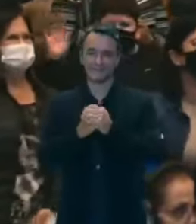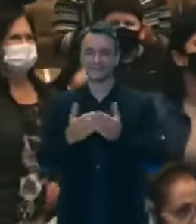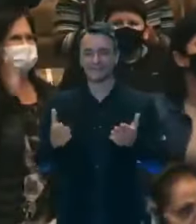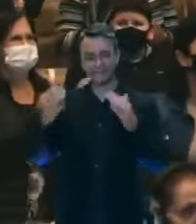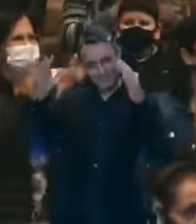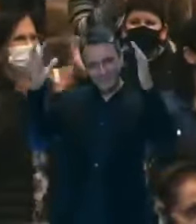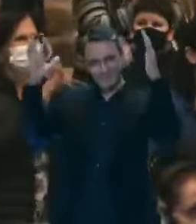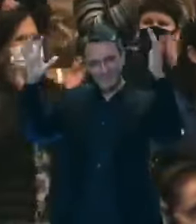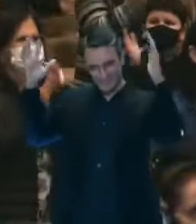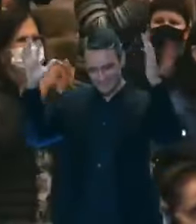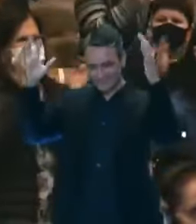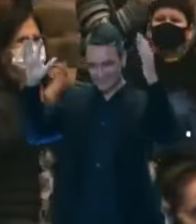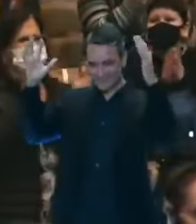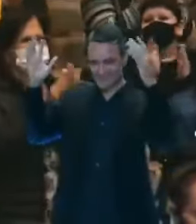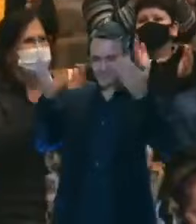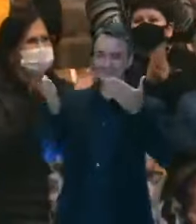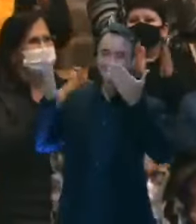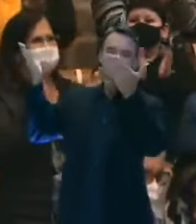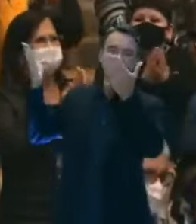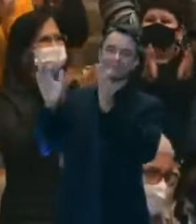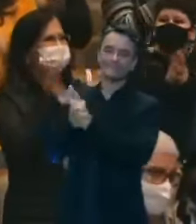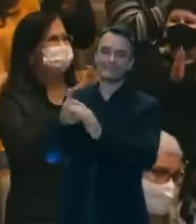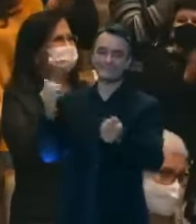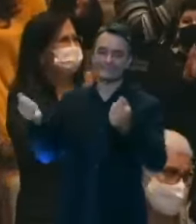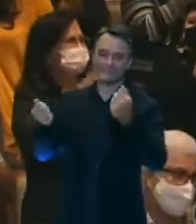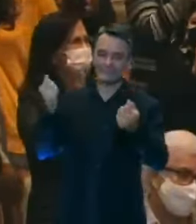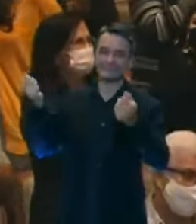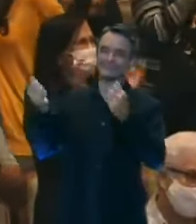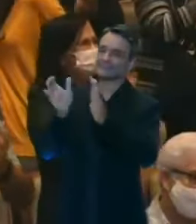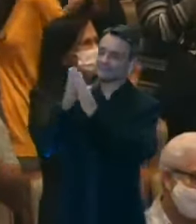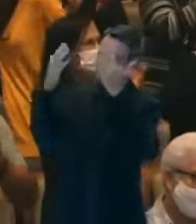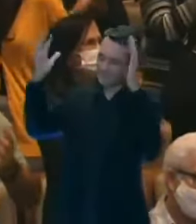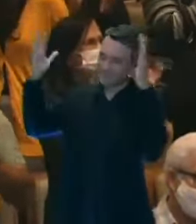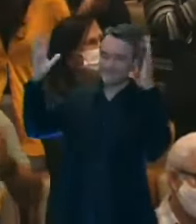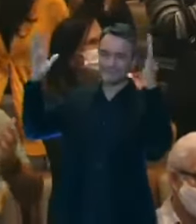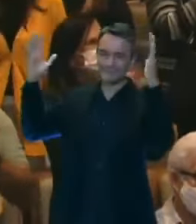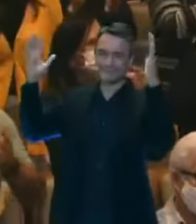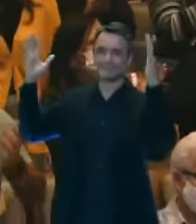pode aplaudir ao Senhor. Aleluia.